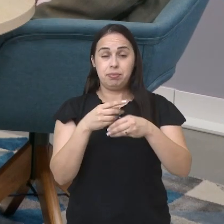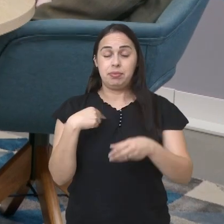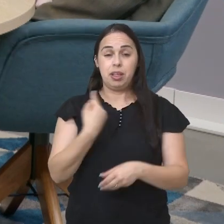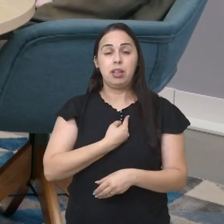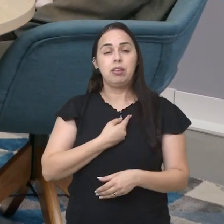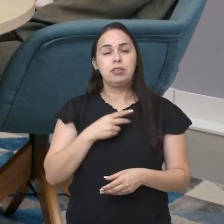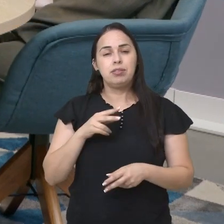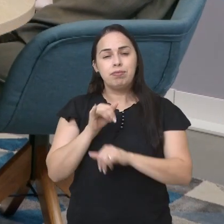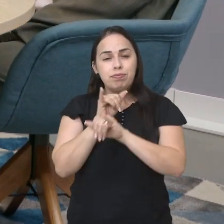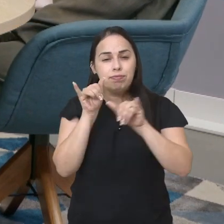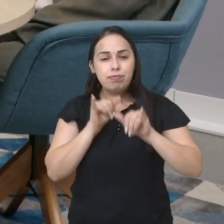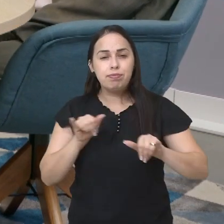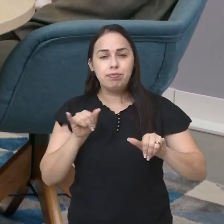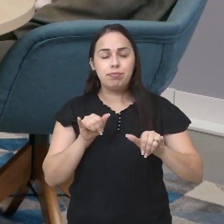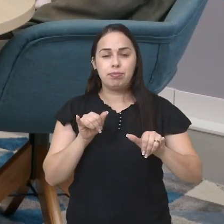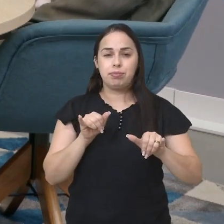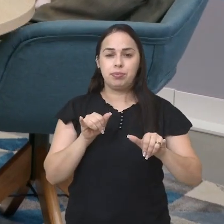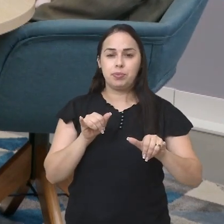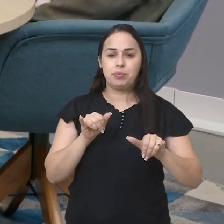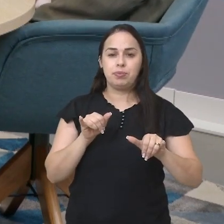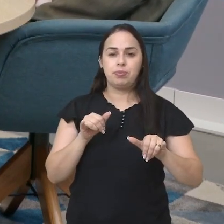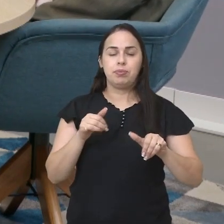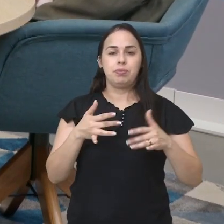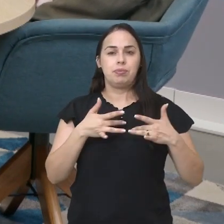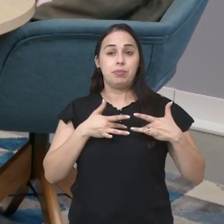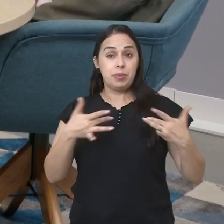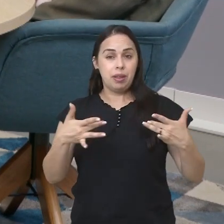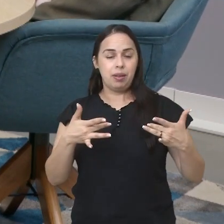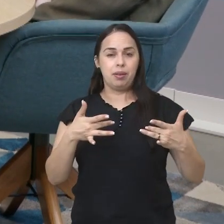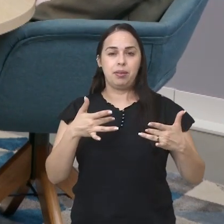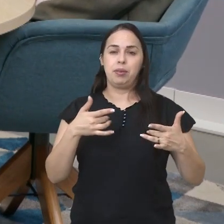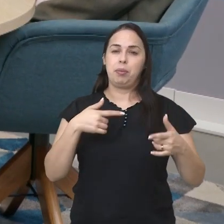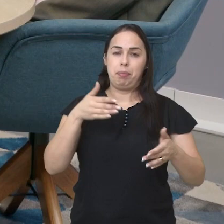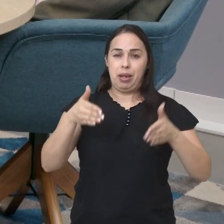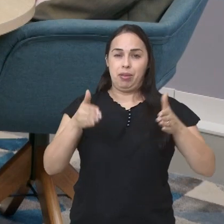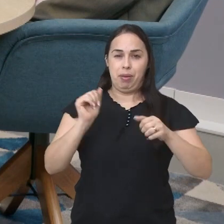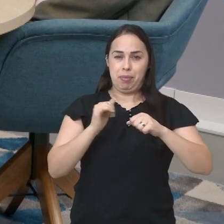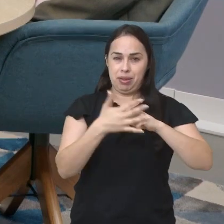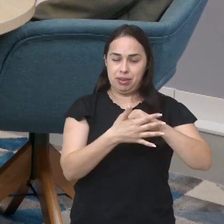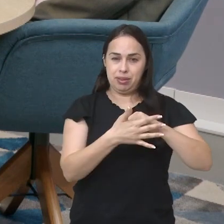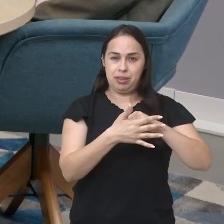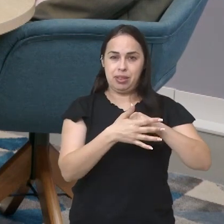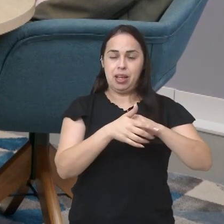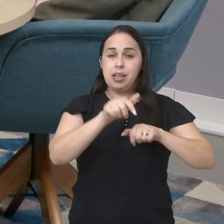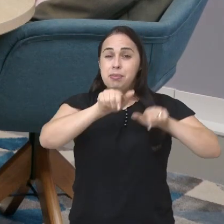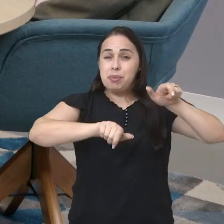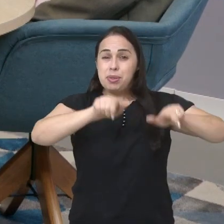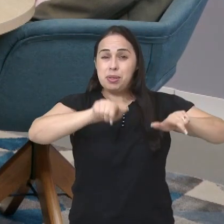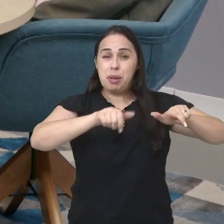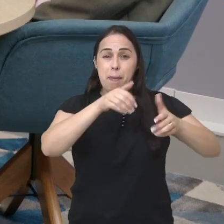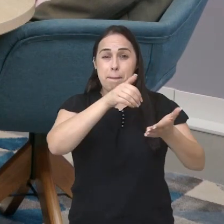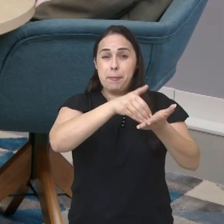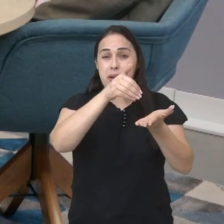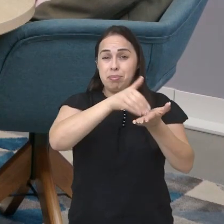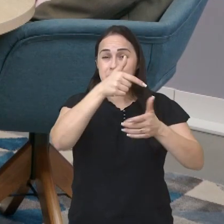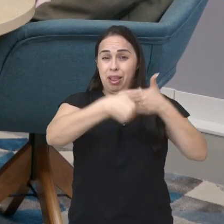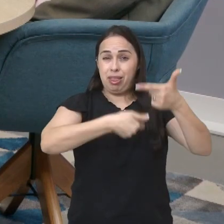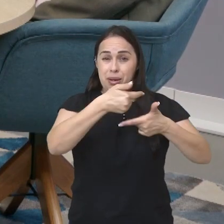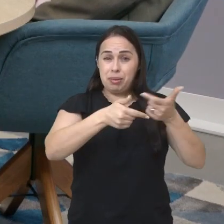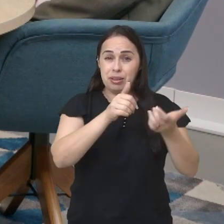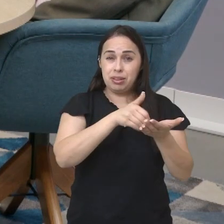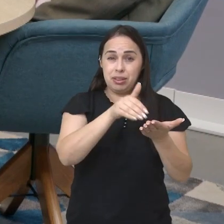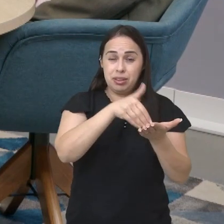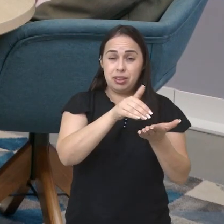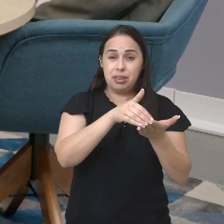reforçar, as doações, né? A gente veio a pandemia, muitas pessoas ficaram desempregadas, a gente teve um salto